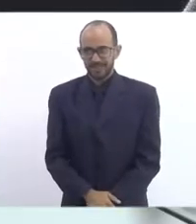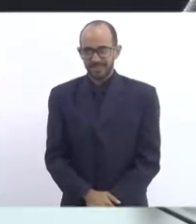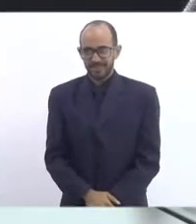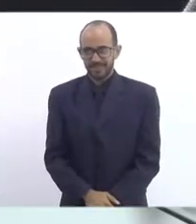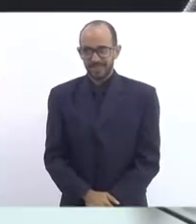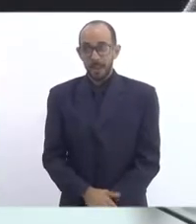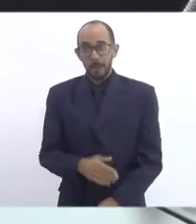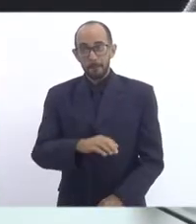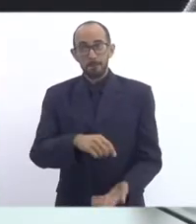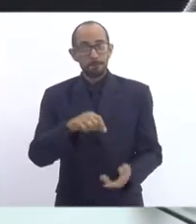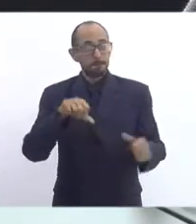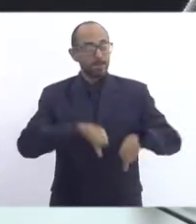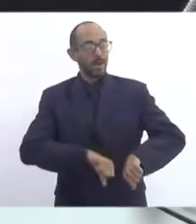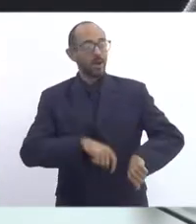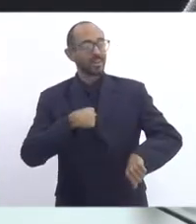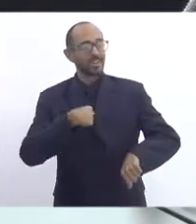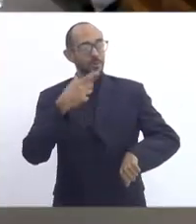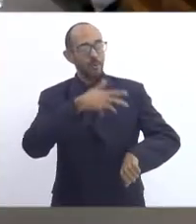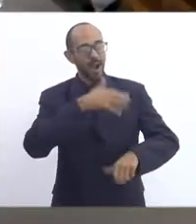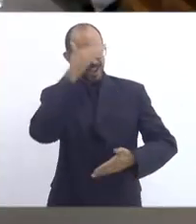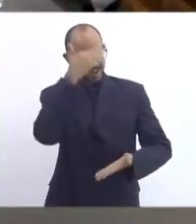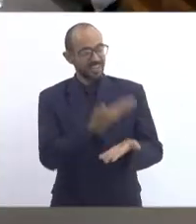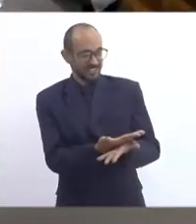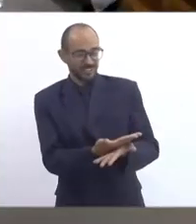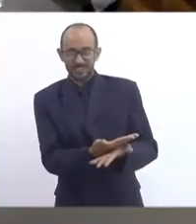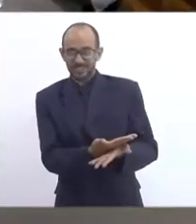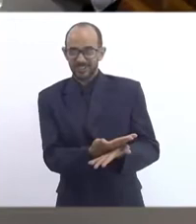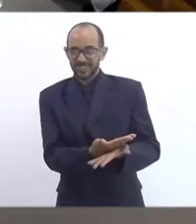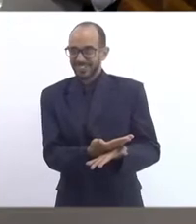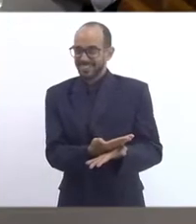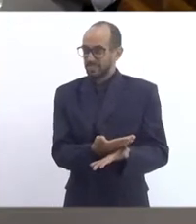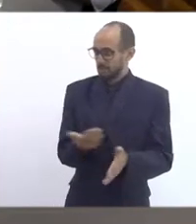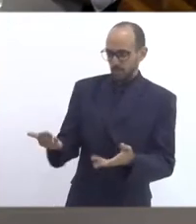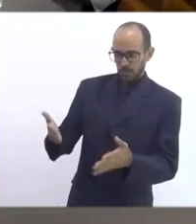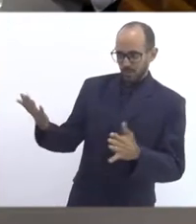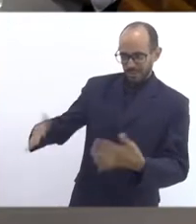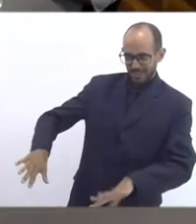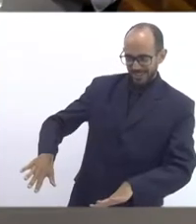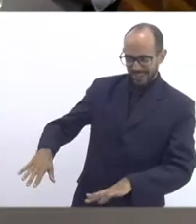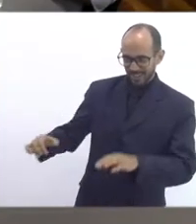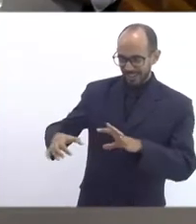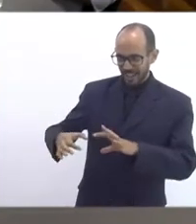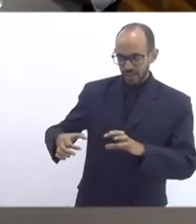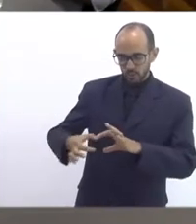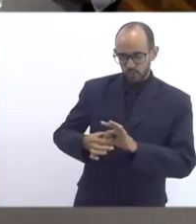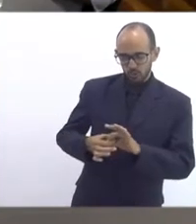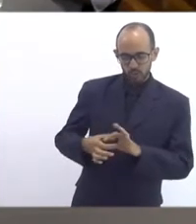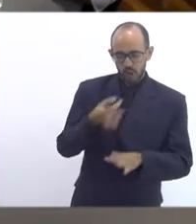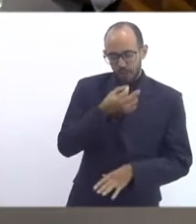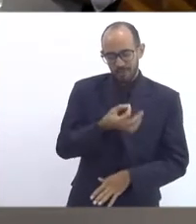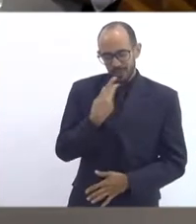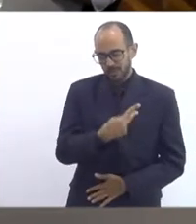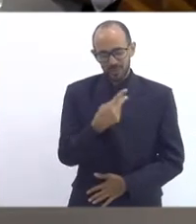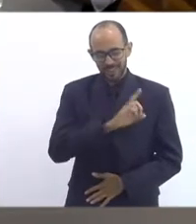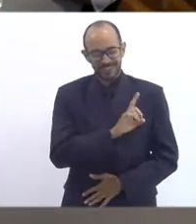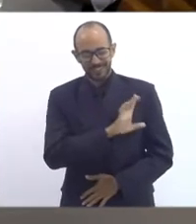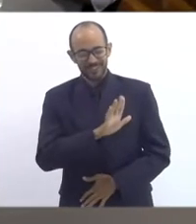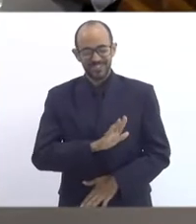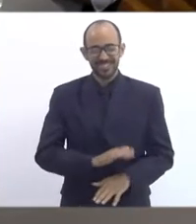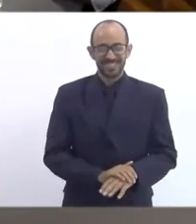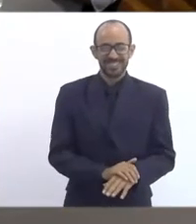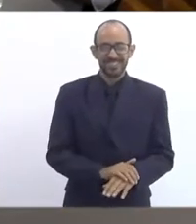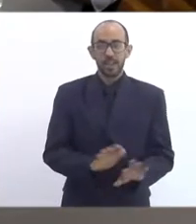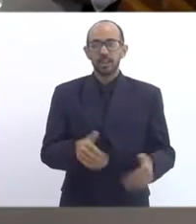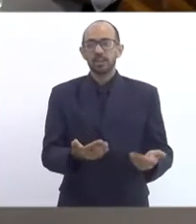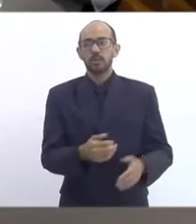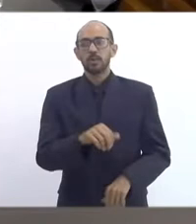Pior que eu acredito. Né? Eu não quero comungar de Vossa Excelência, não. Saudar aqui... A presença do deputado